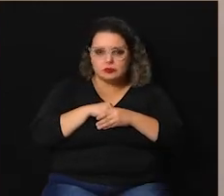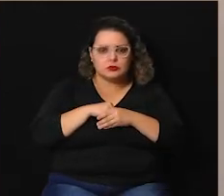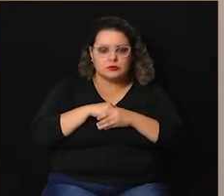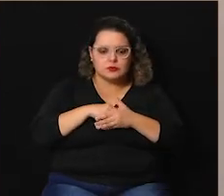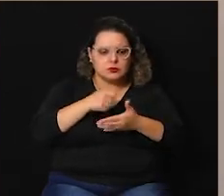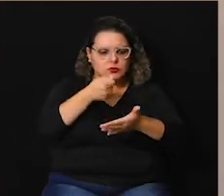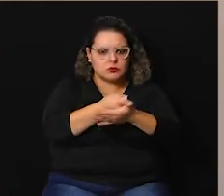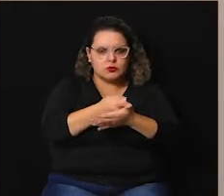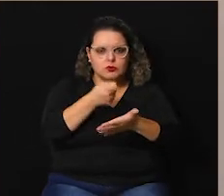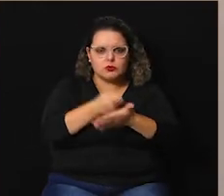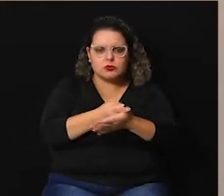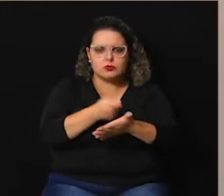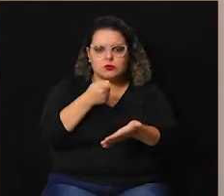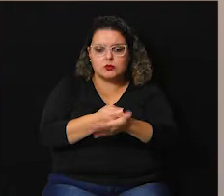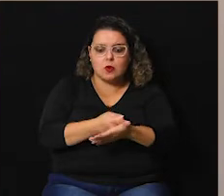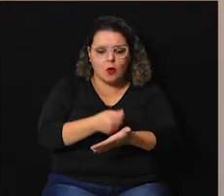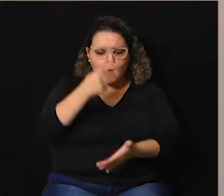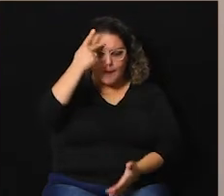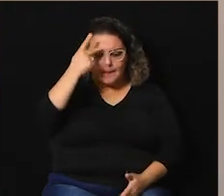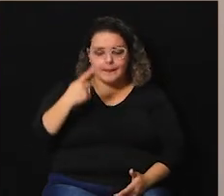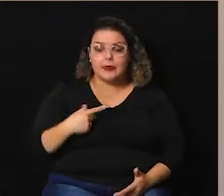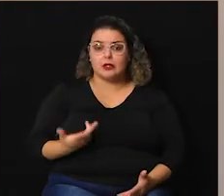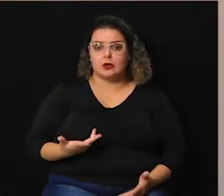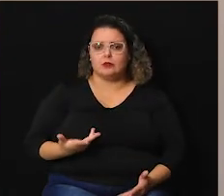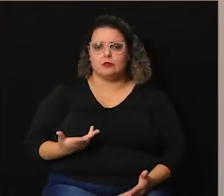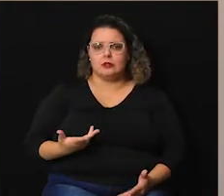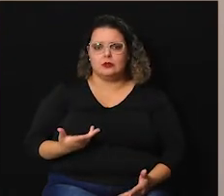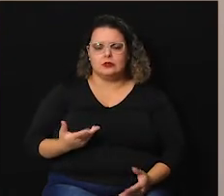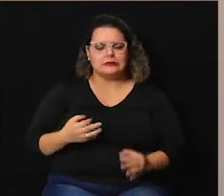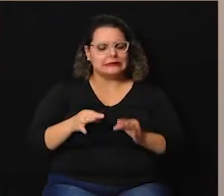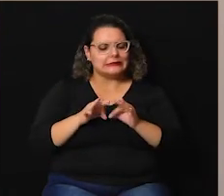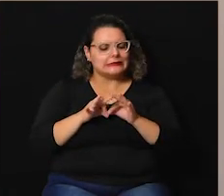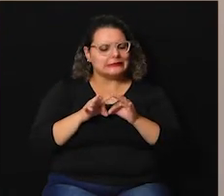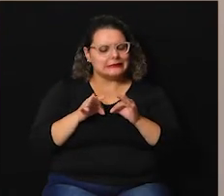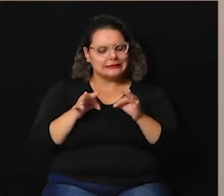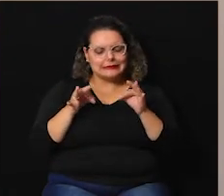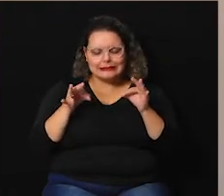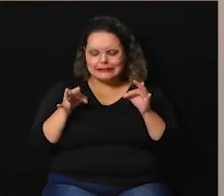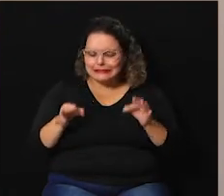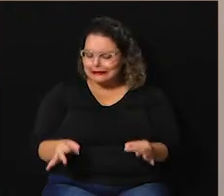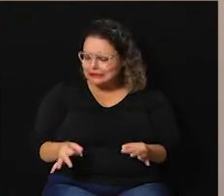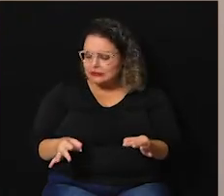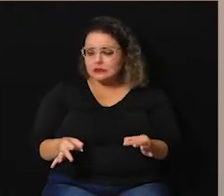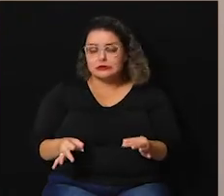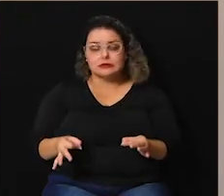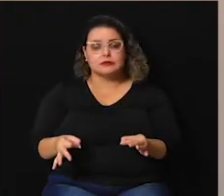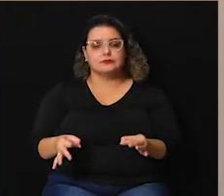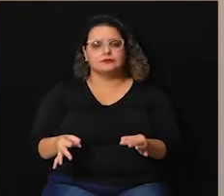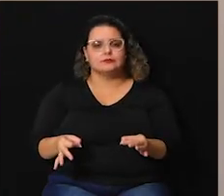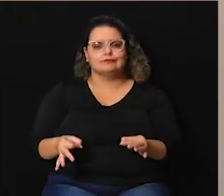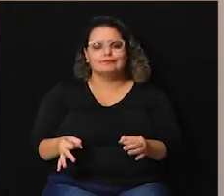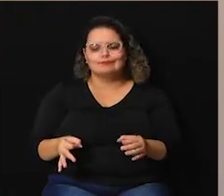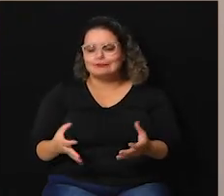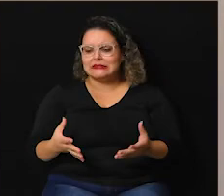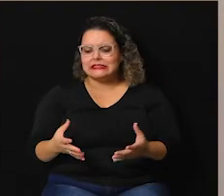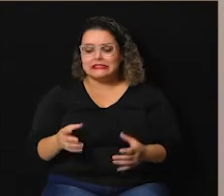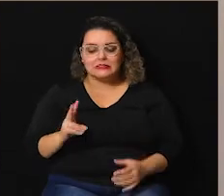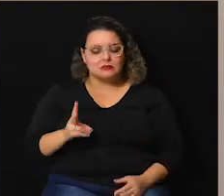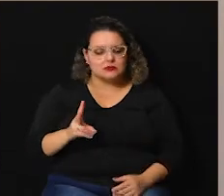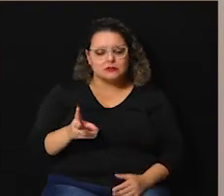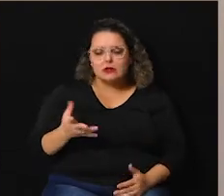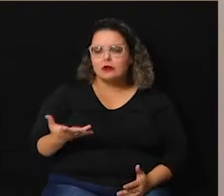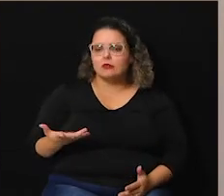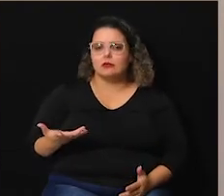extremamente exigentes consigo mesmas, são muito perfeccionistas e que procuram